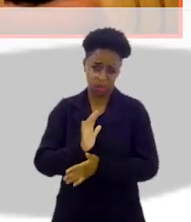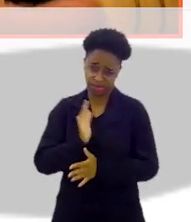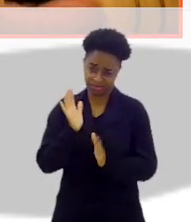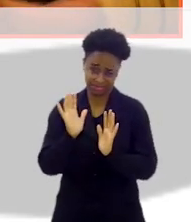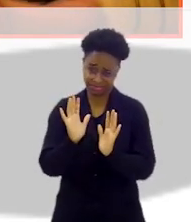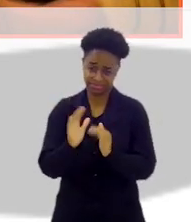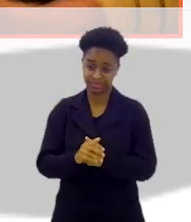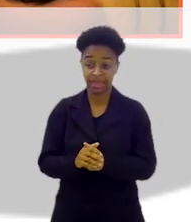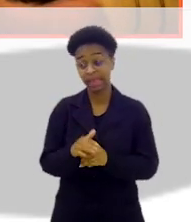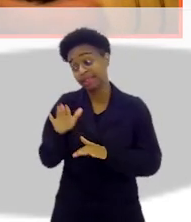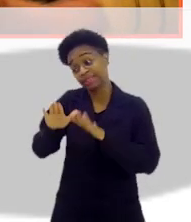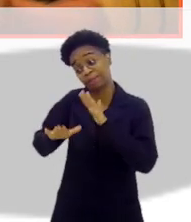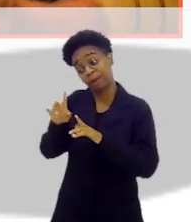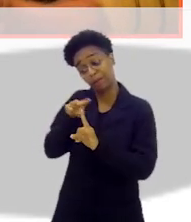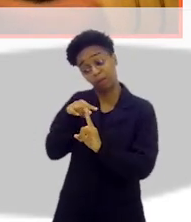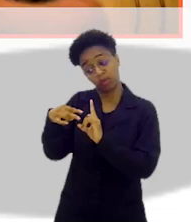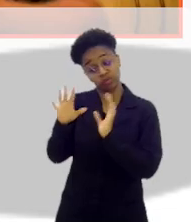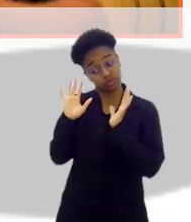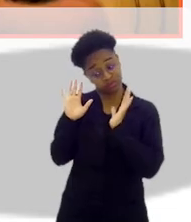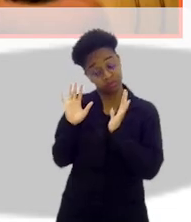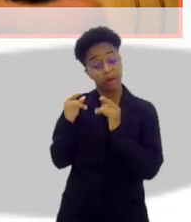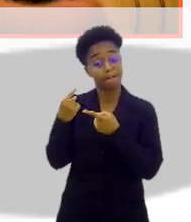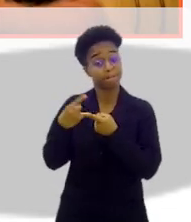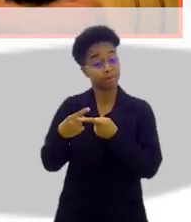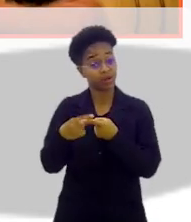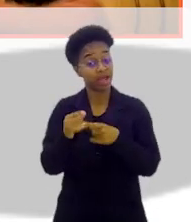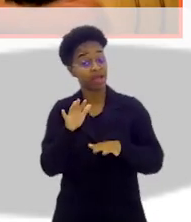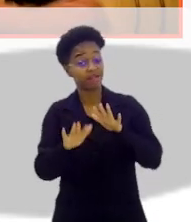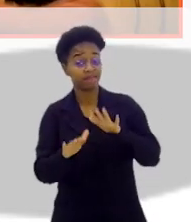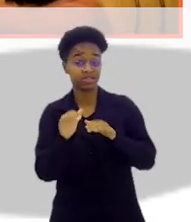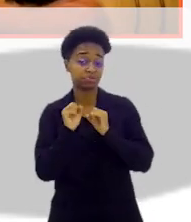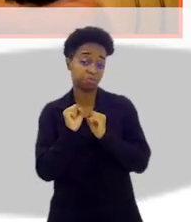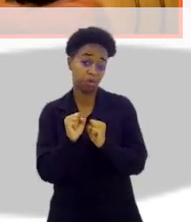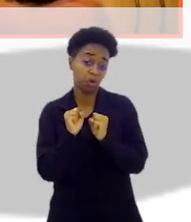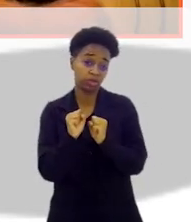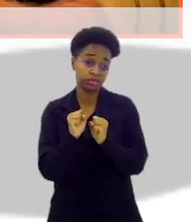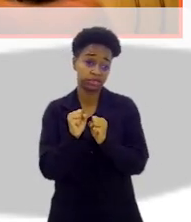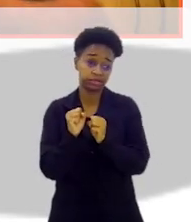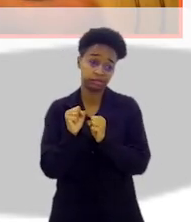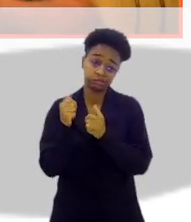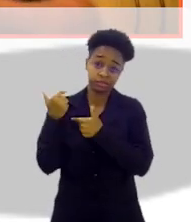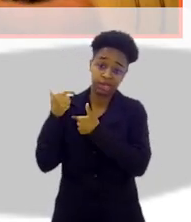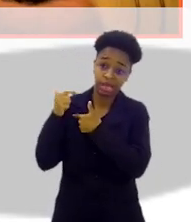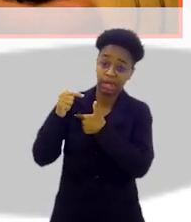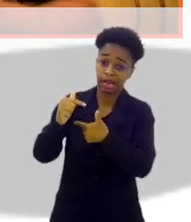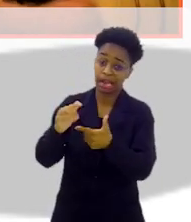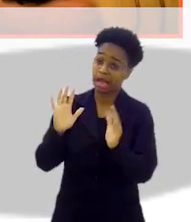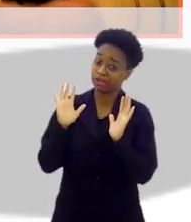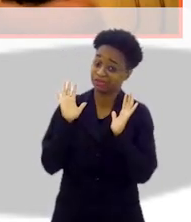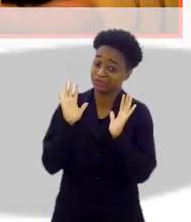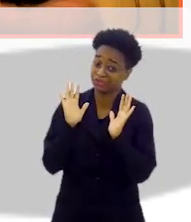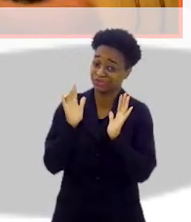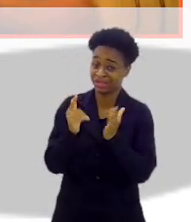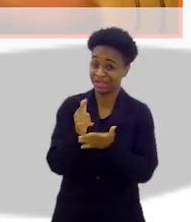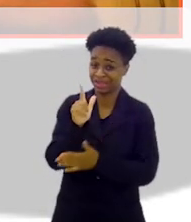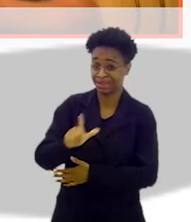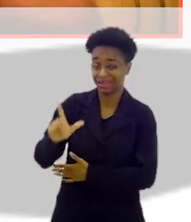livros, né? Mas depende isso do ponto de vista de quem, né, José? Porque às vezes eles podem virar grandes clássicos da